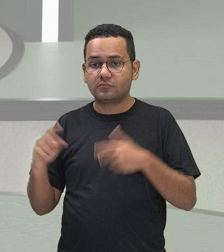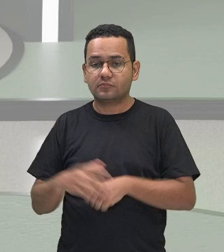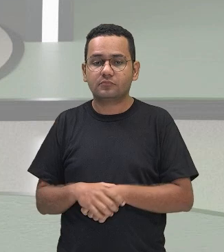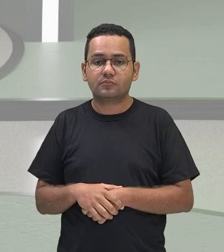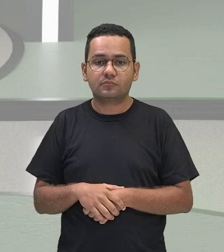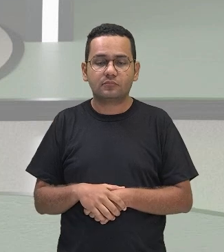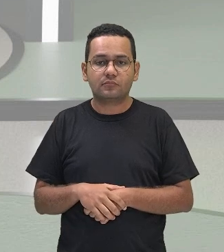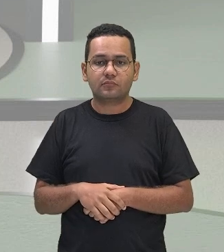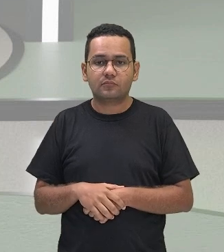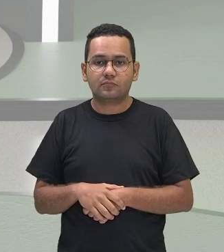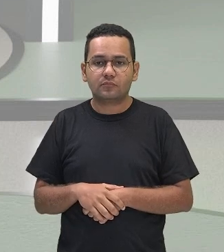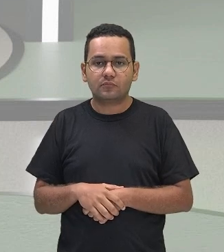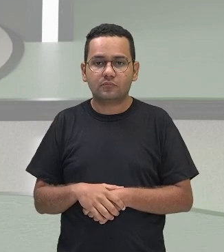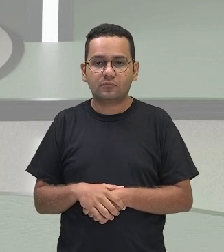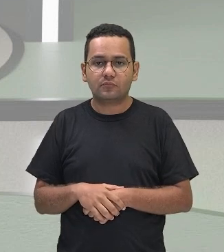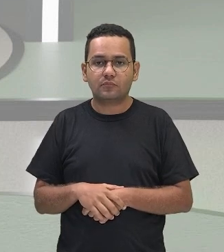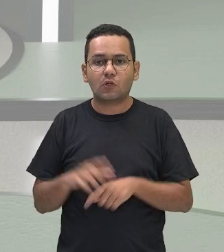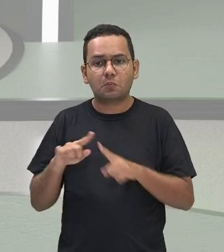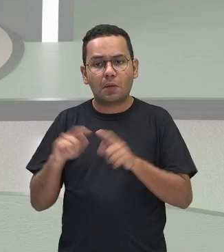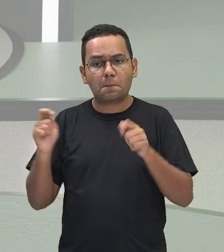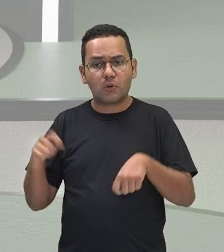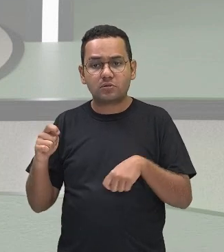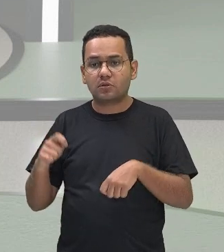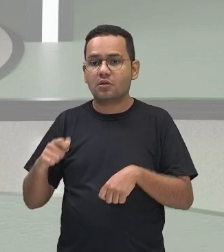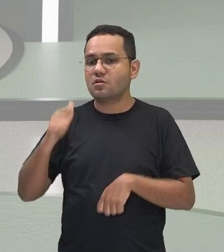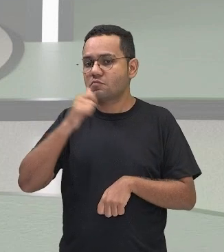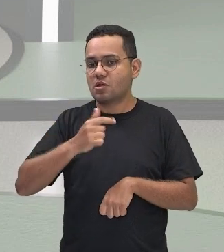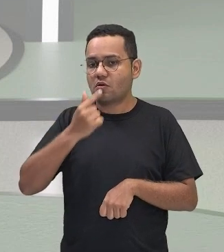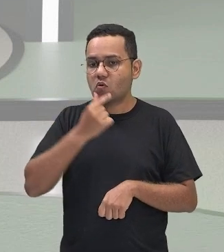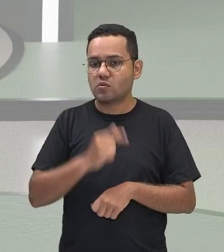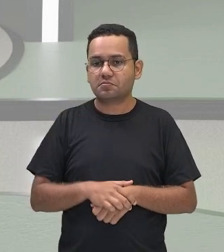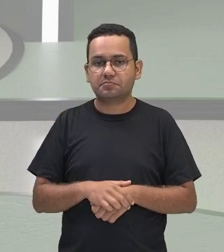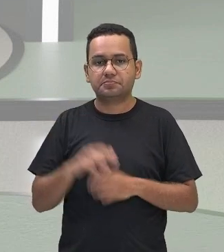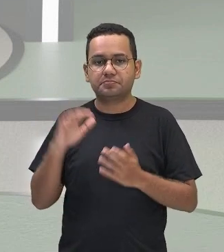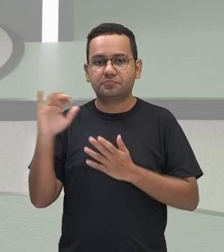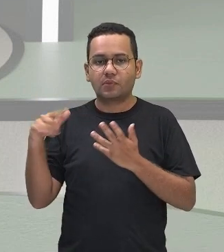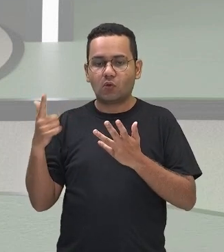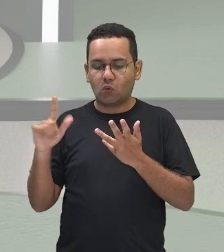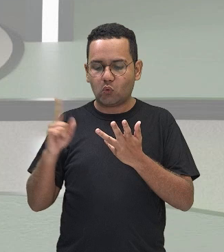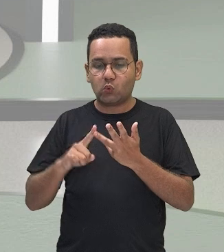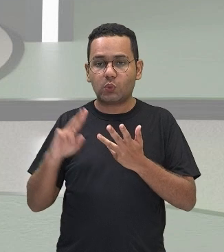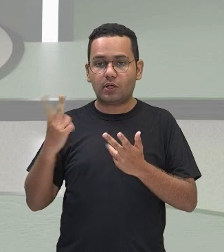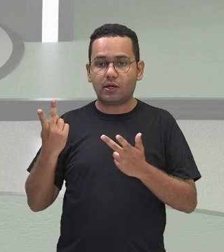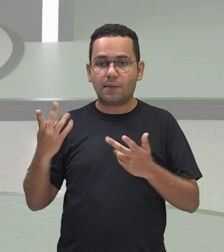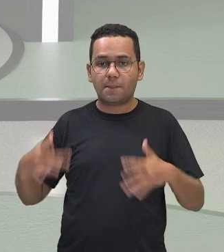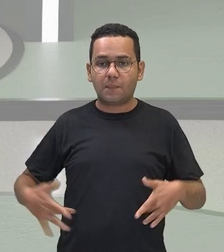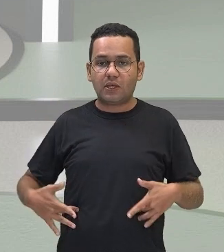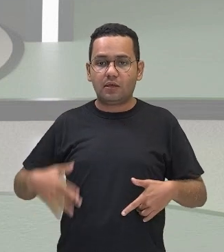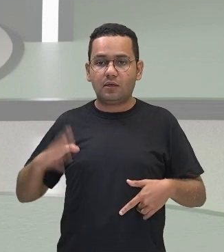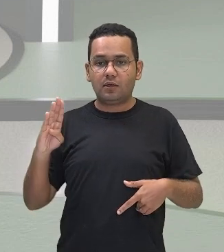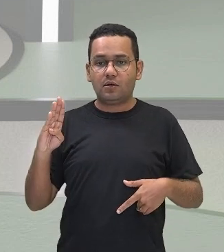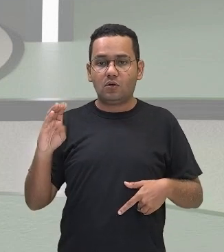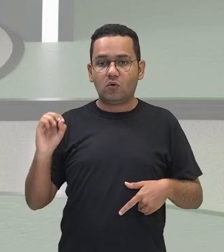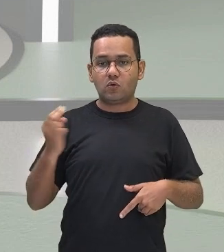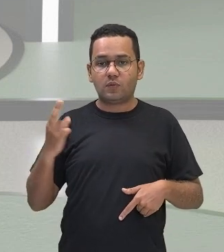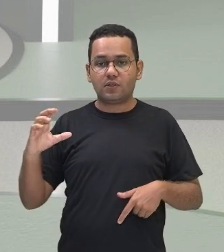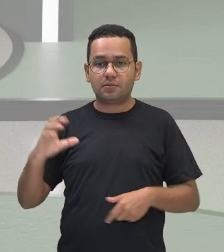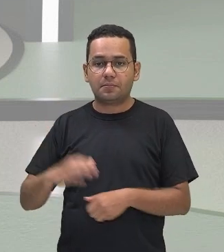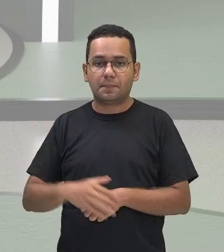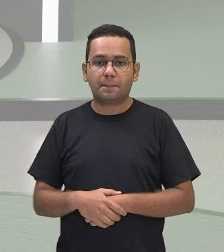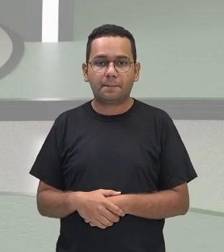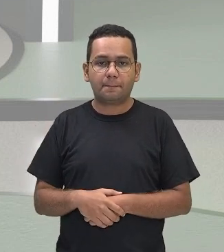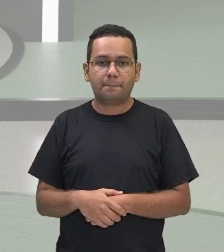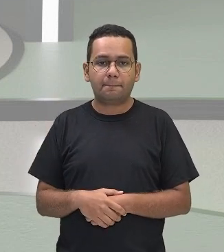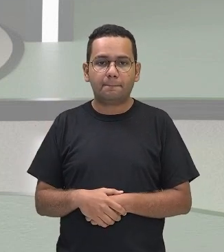essas infecções atingem homens e mulheres. Próxima delas, hepatite B e hepatite C, causada